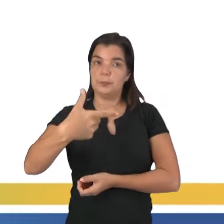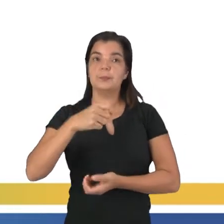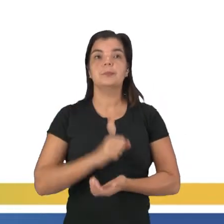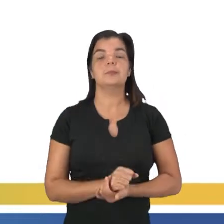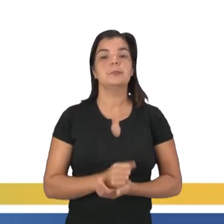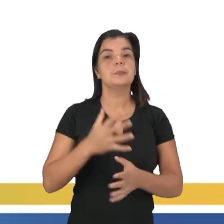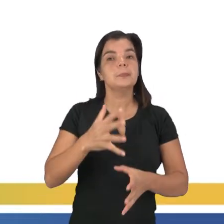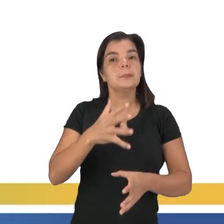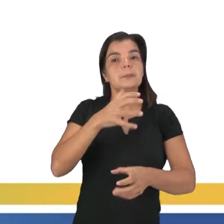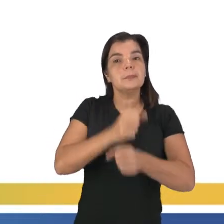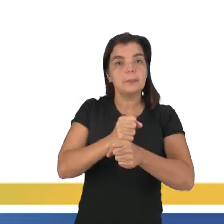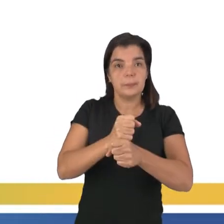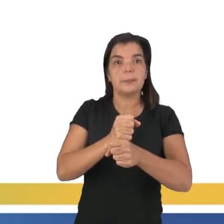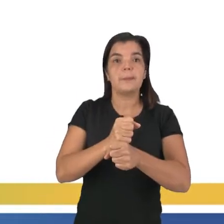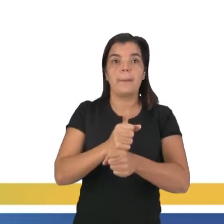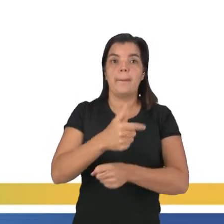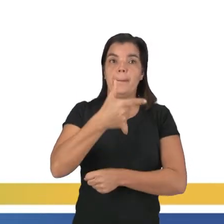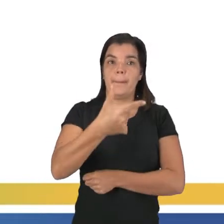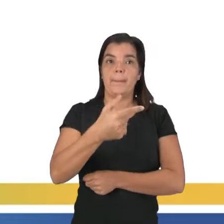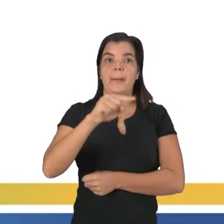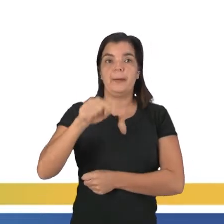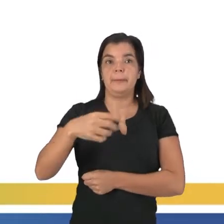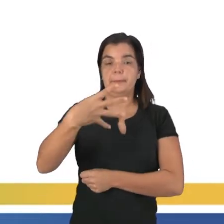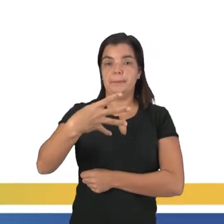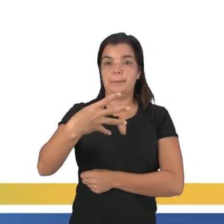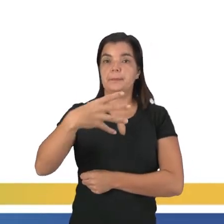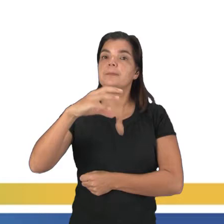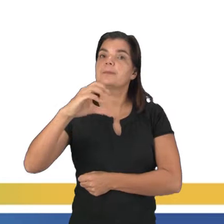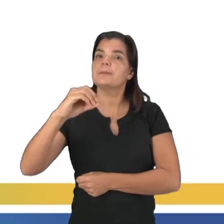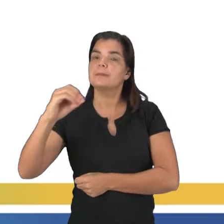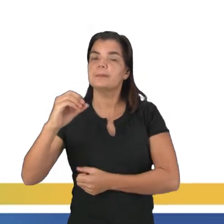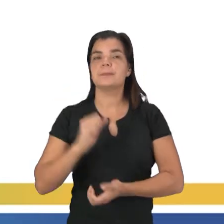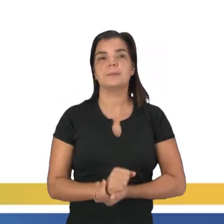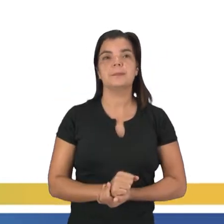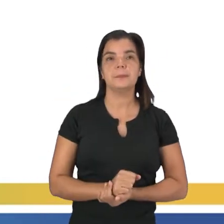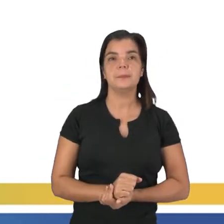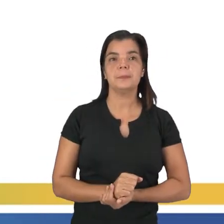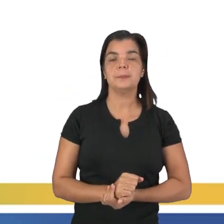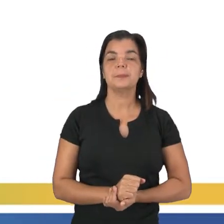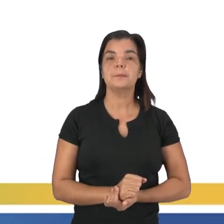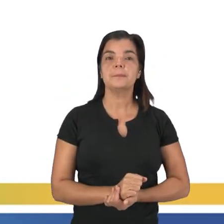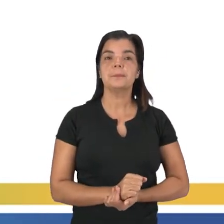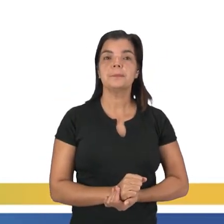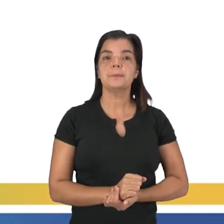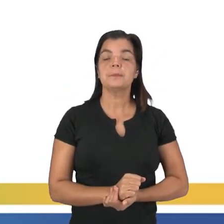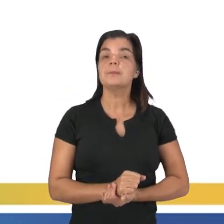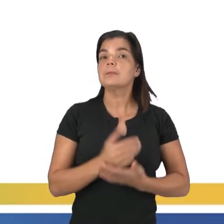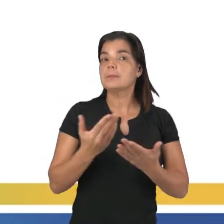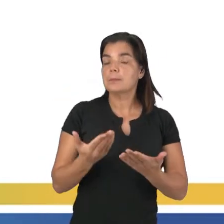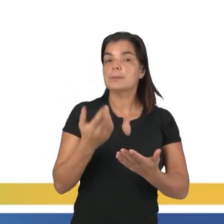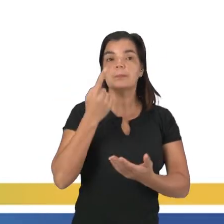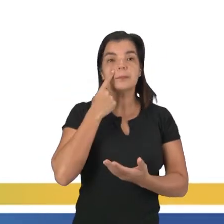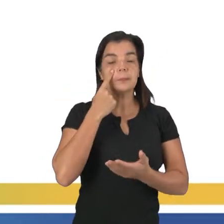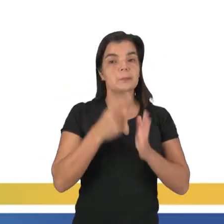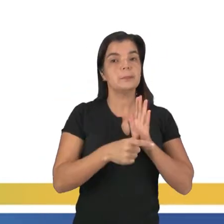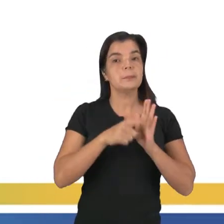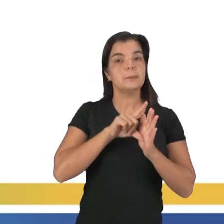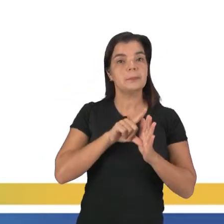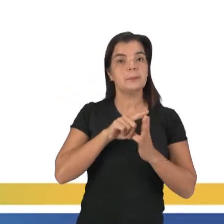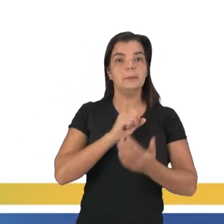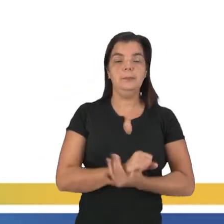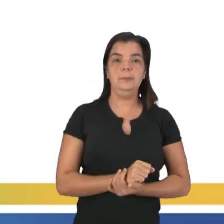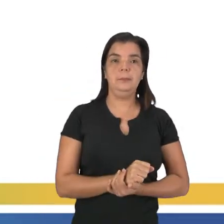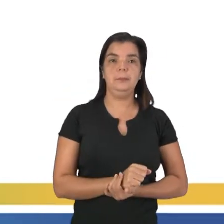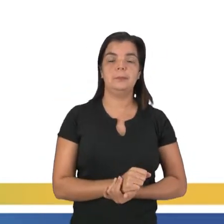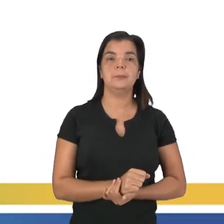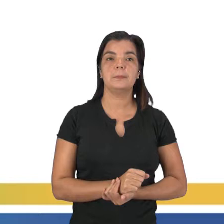1,442 e vamos adicionar com 2,400. Ou seja, 2,4. Então, como nós vimos anteriormente,